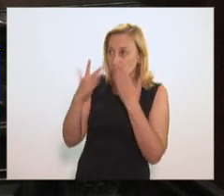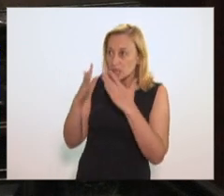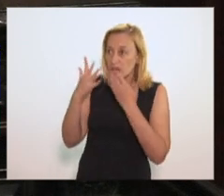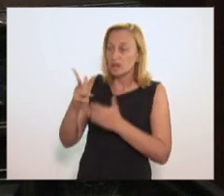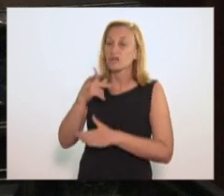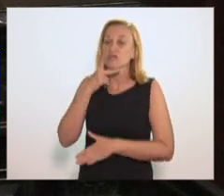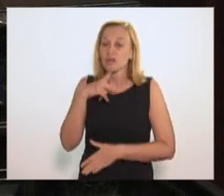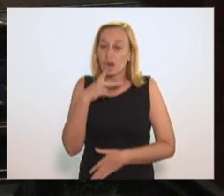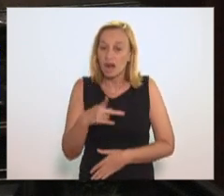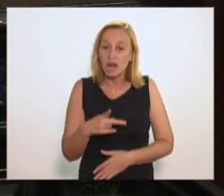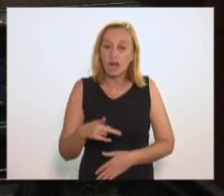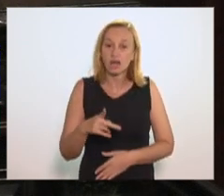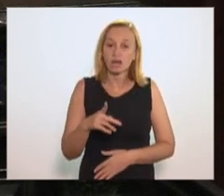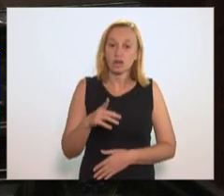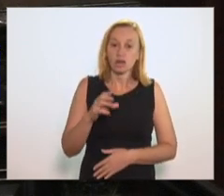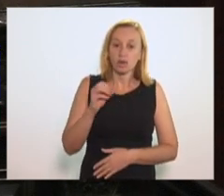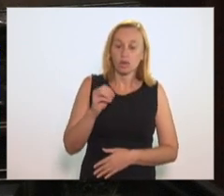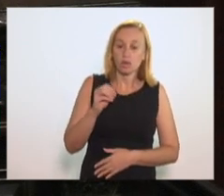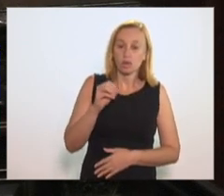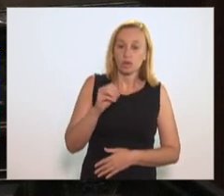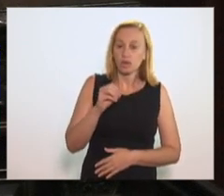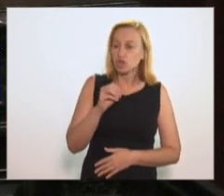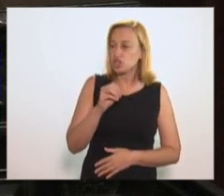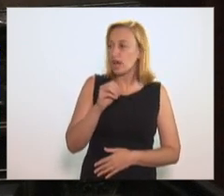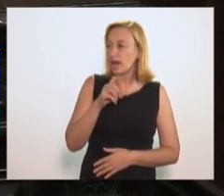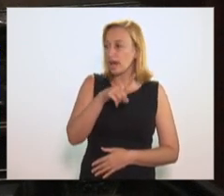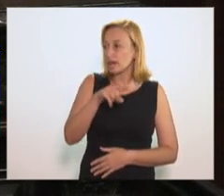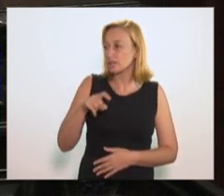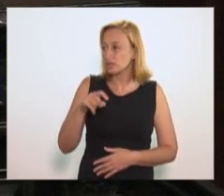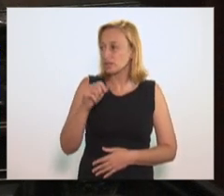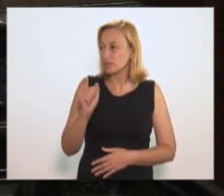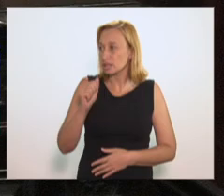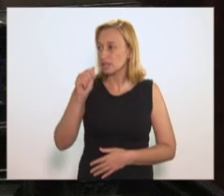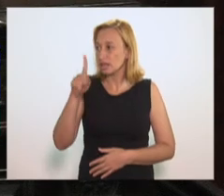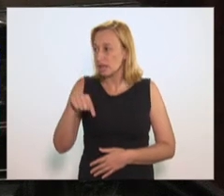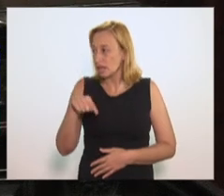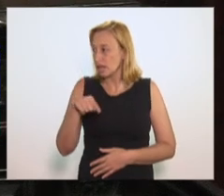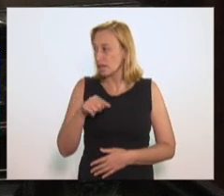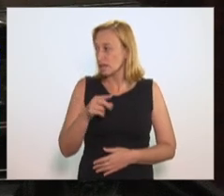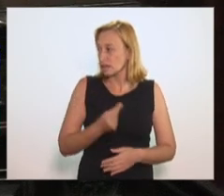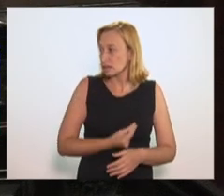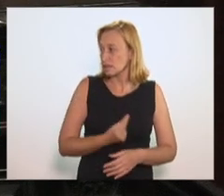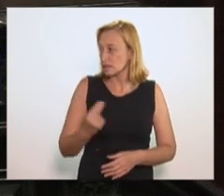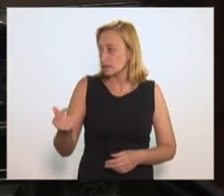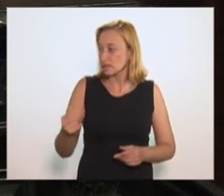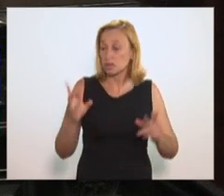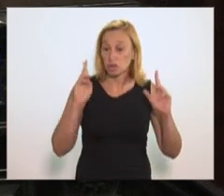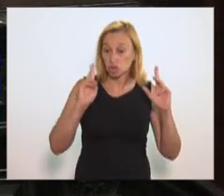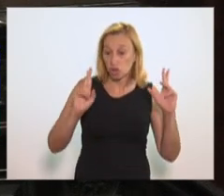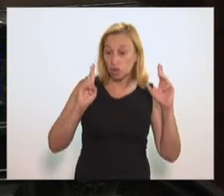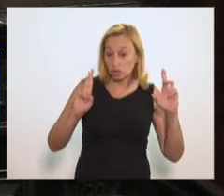que Oxalá saia do papel esse projeto que realmente ele seja